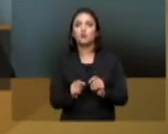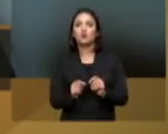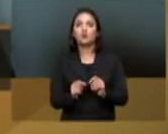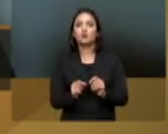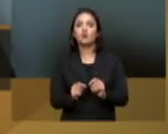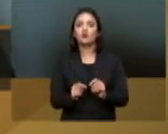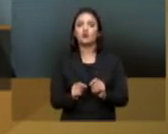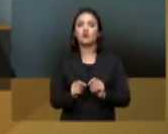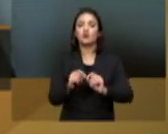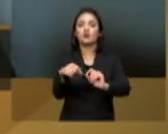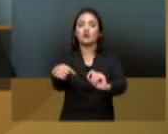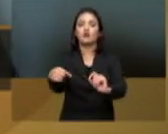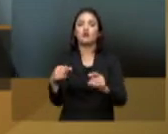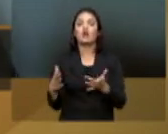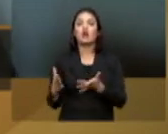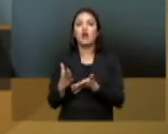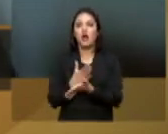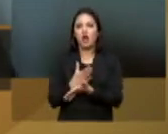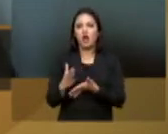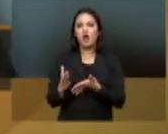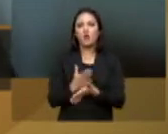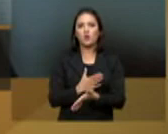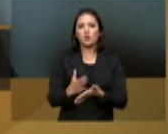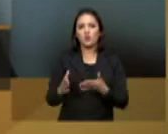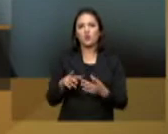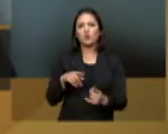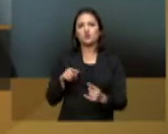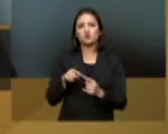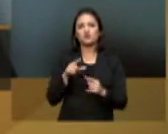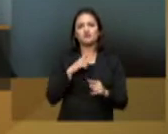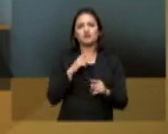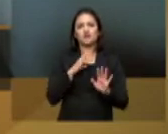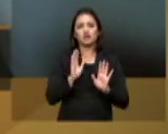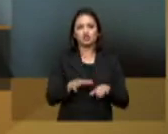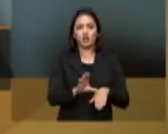casos expressamente previstos no texto